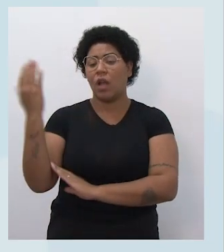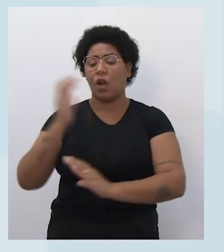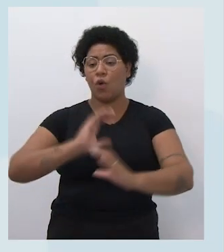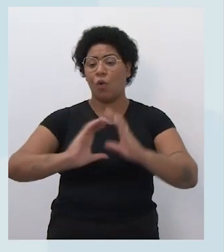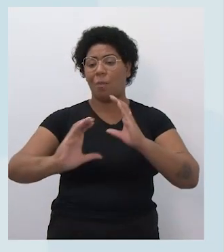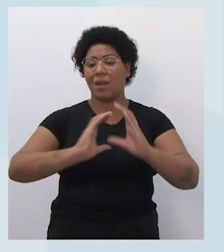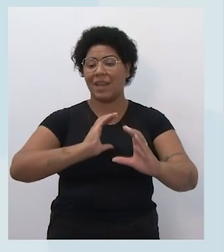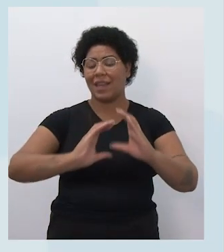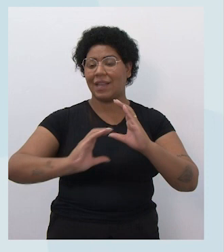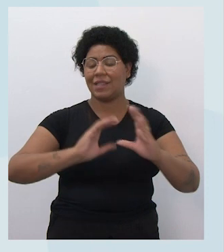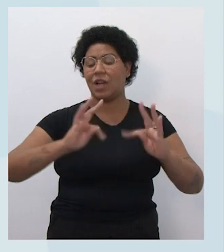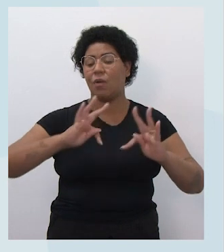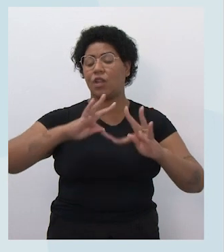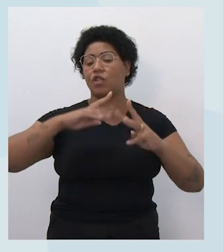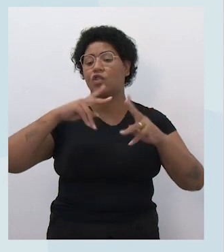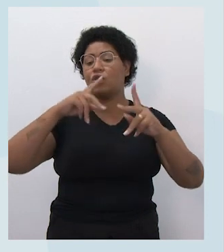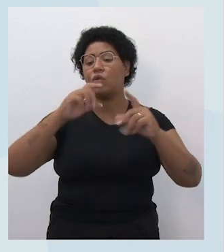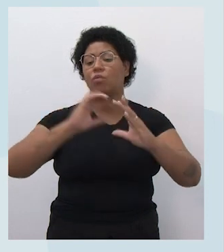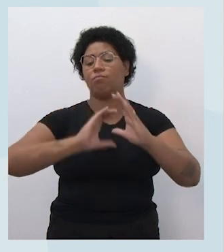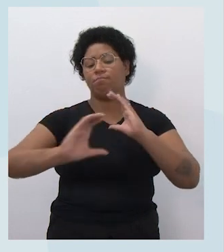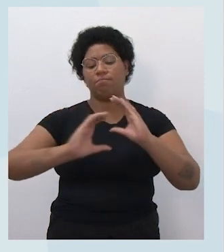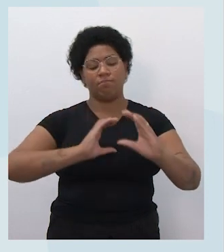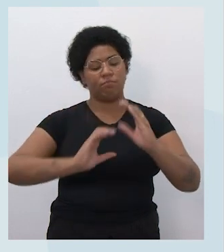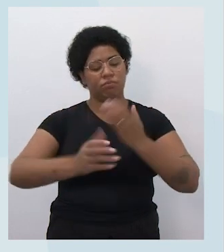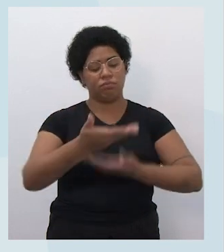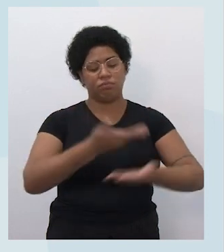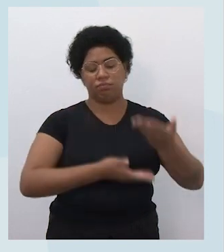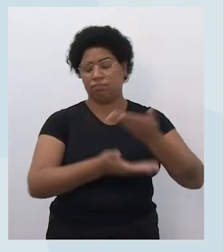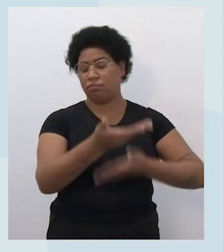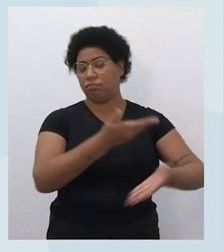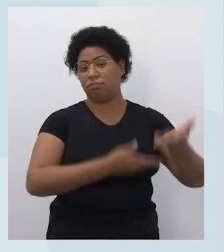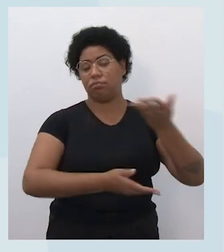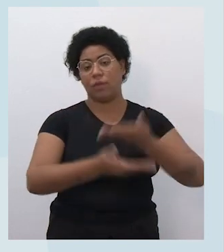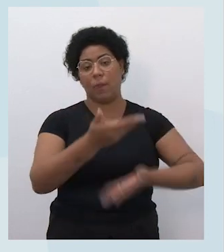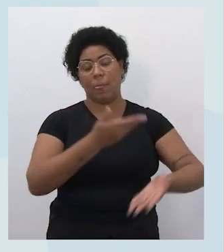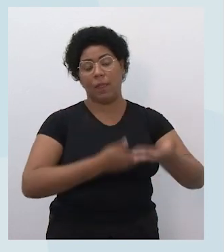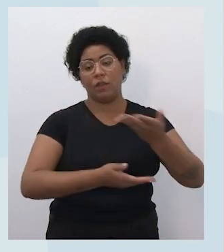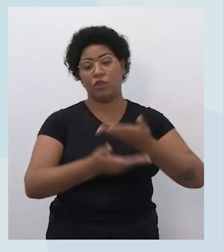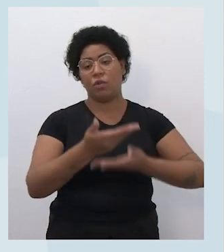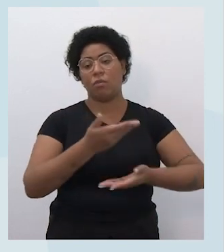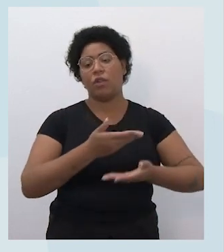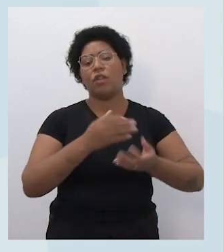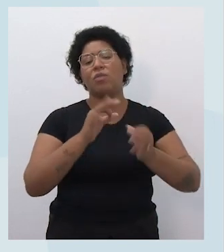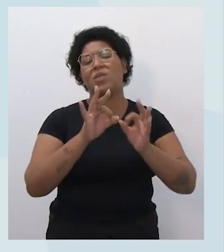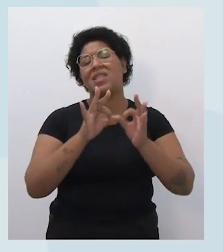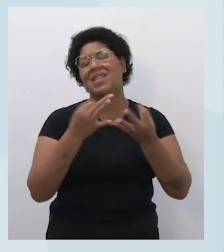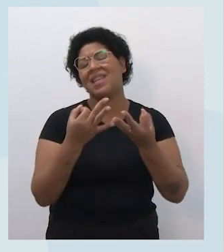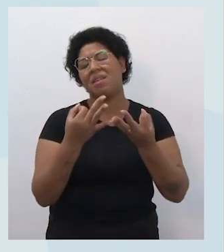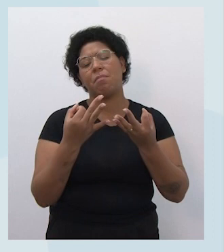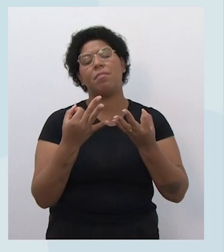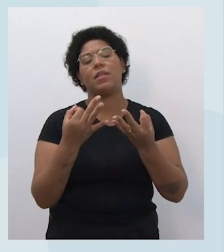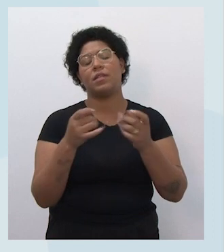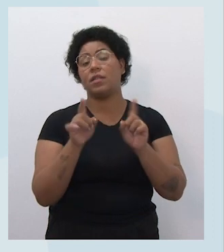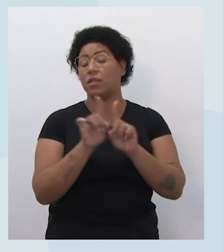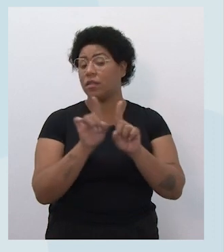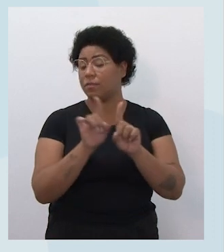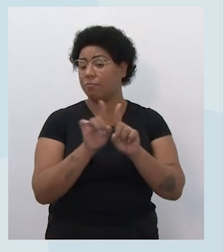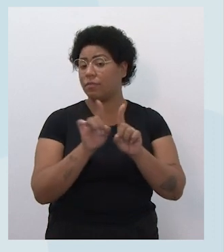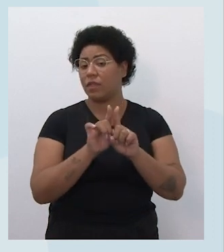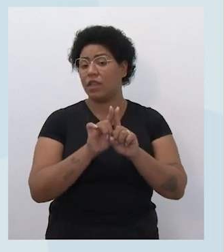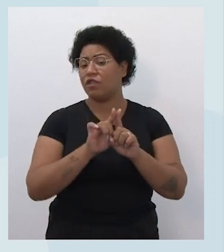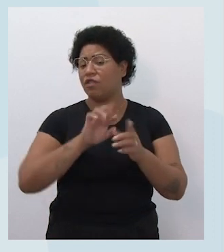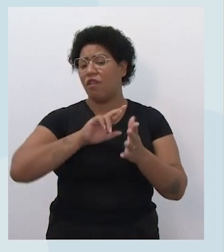comunicação multimodal, né? Esse comunicador ele precisa se comunicar de forma multimodal, com vários modos de